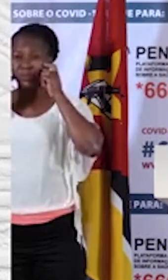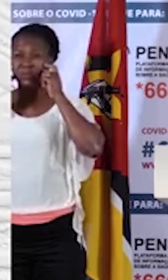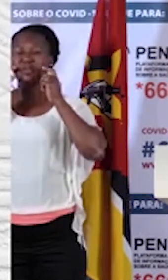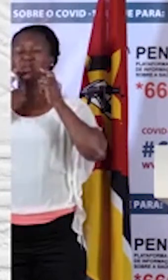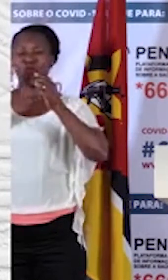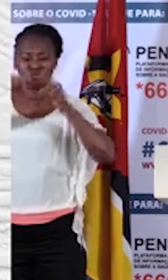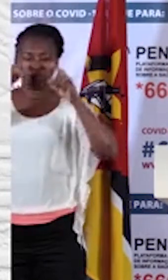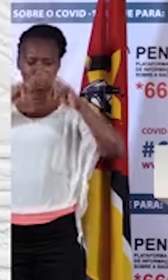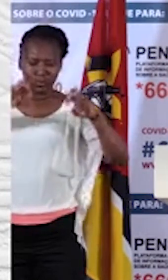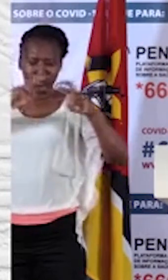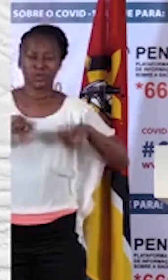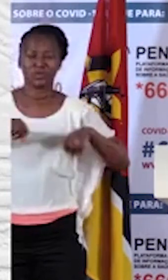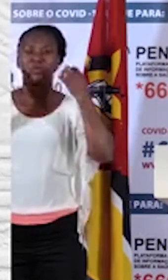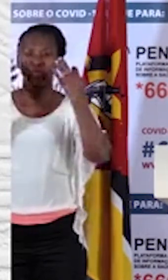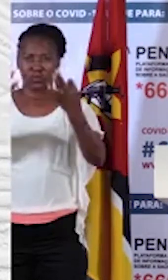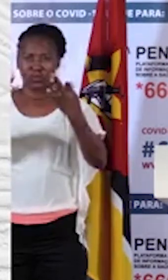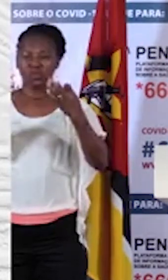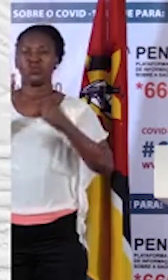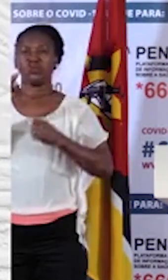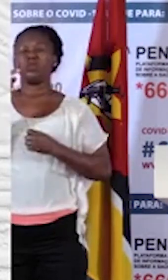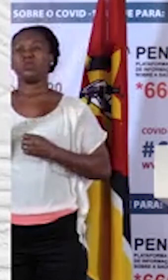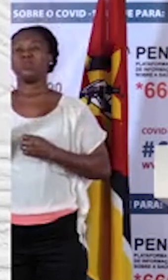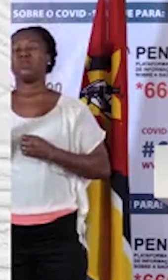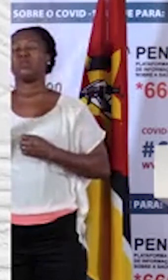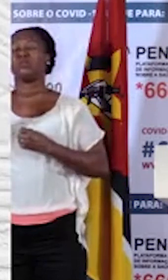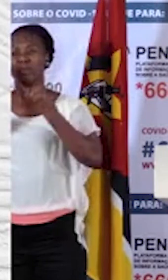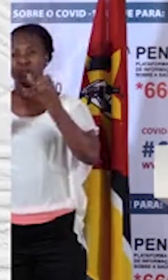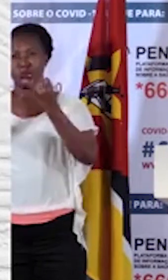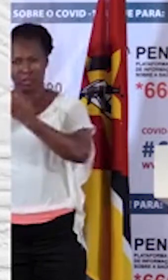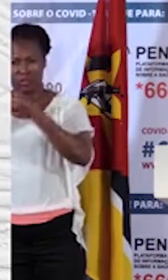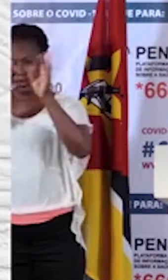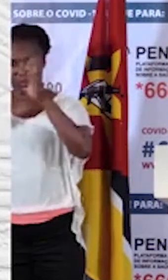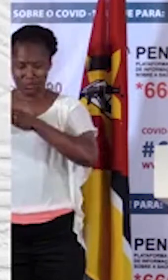8.463 pessoas suspeitas de infecção de Covid-19.